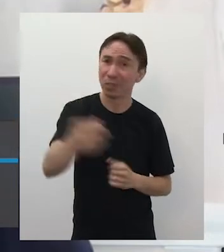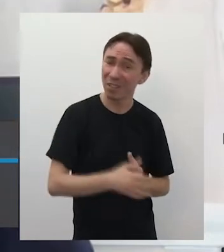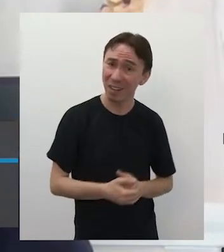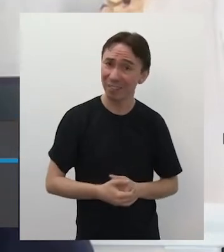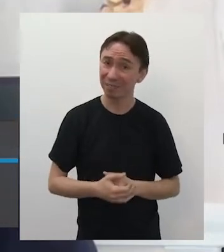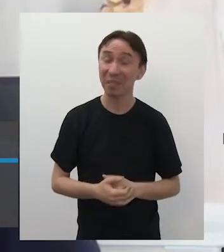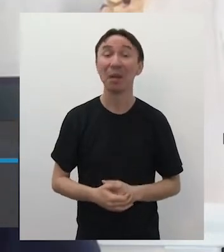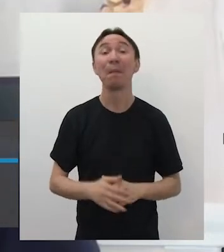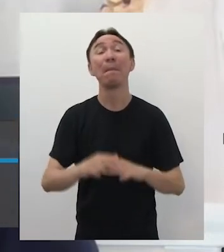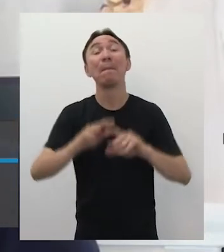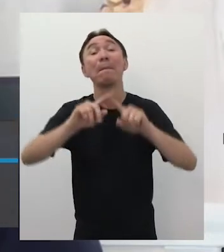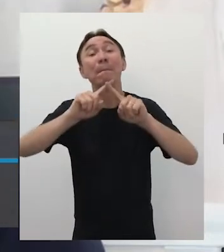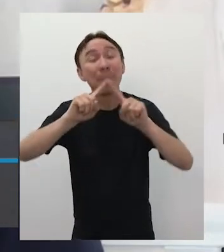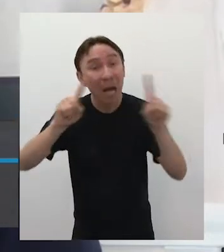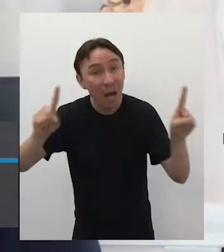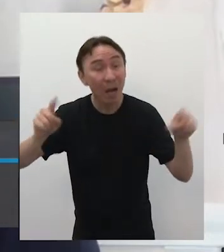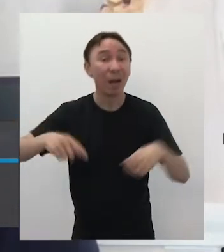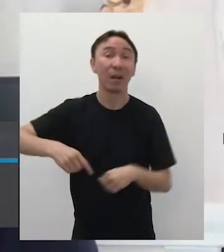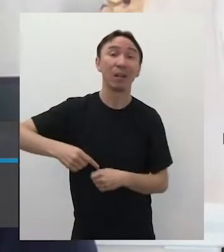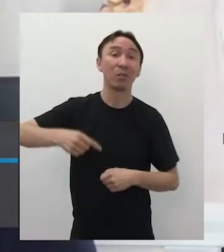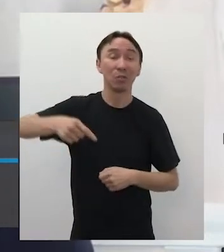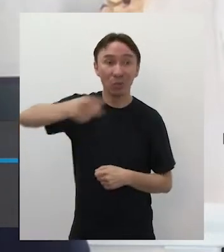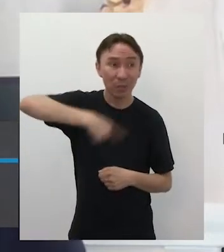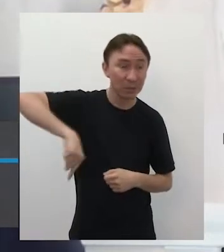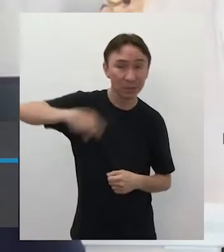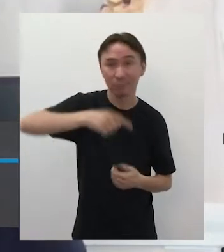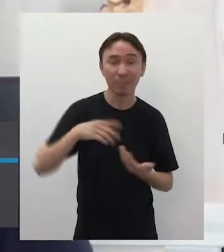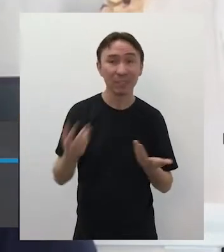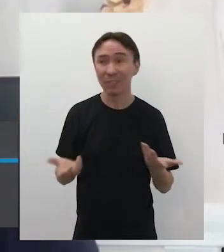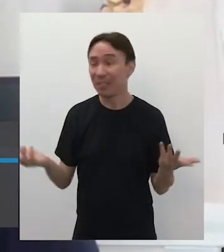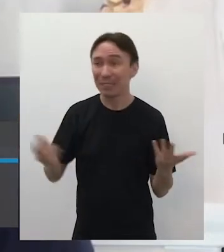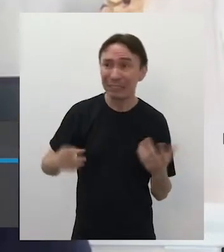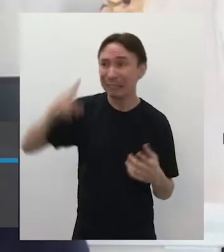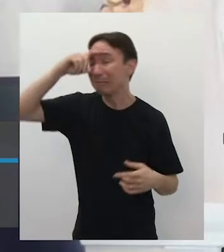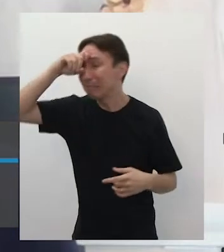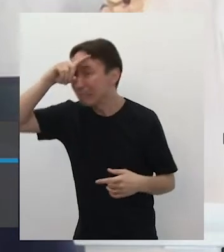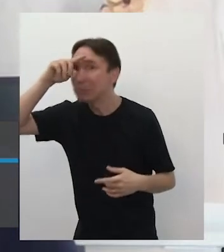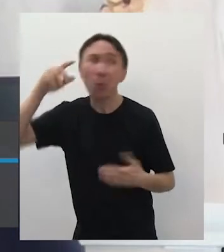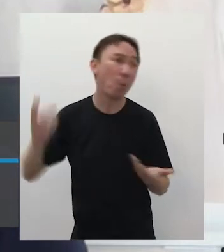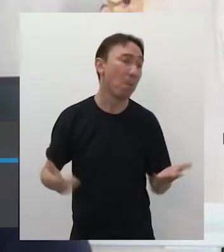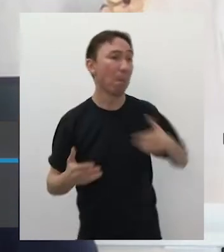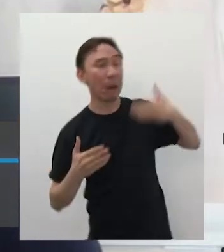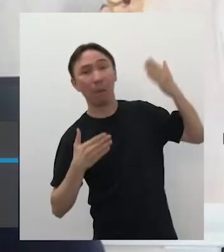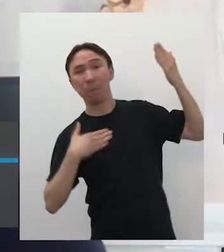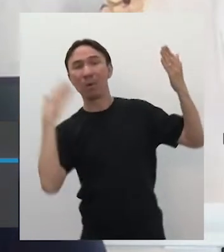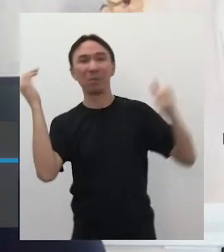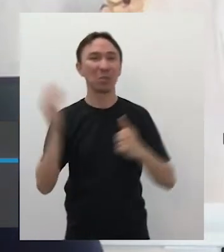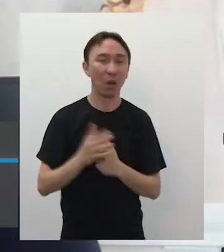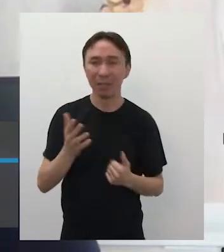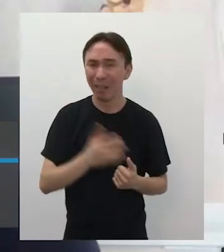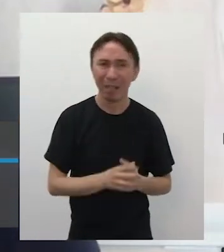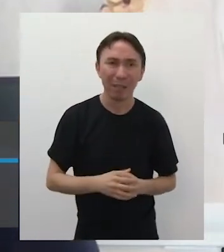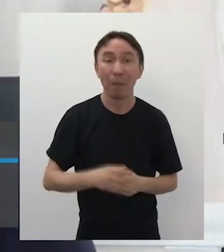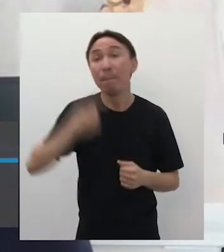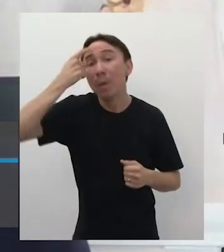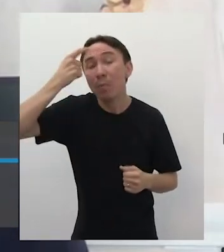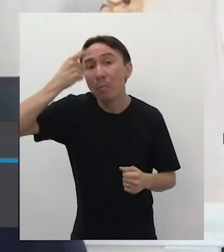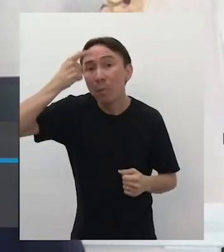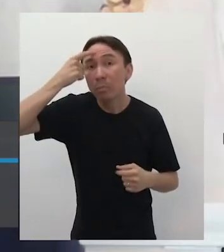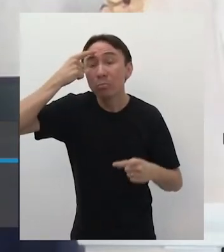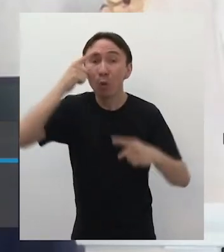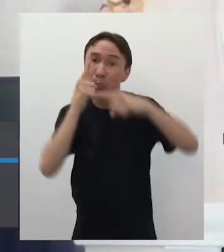desafios. As mudanças, os imprevistos, eles surgem todos os dias na nossa vida, todos,